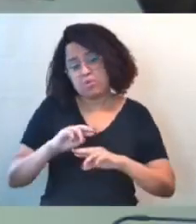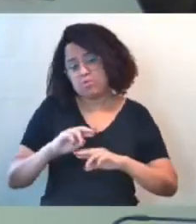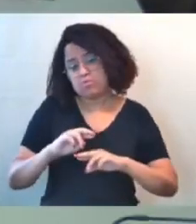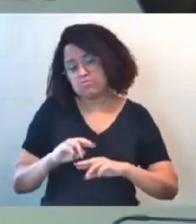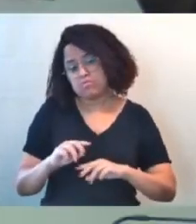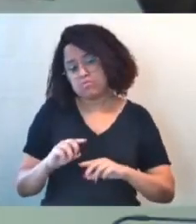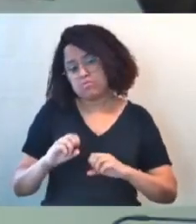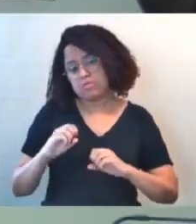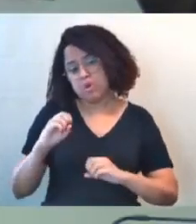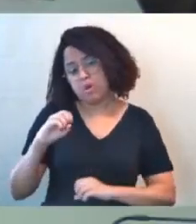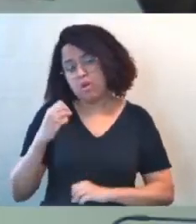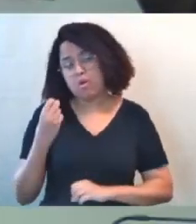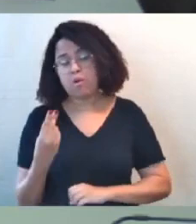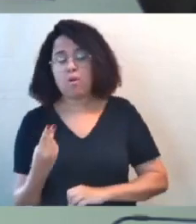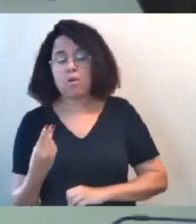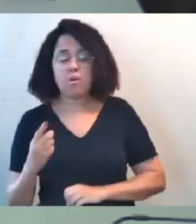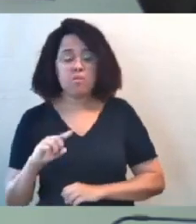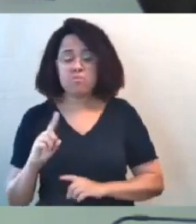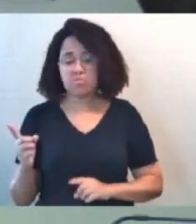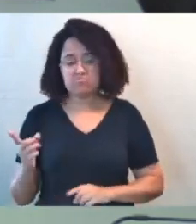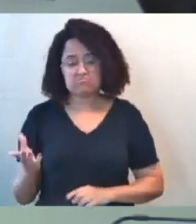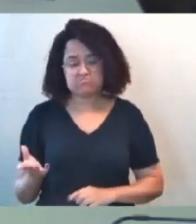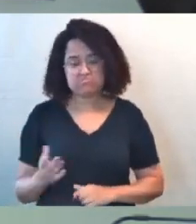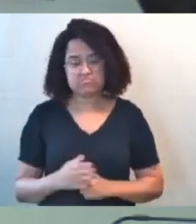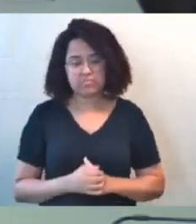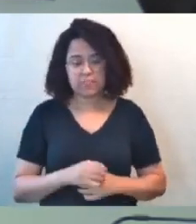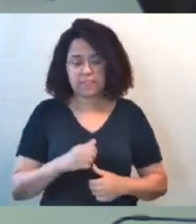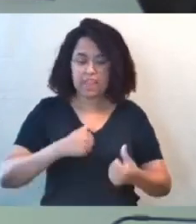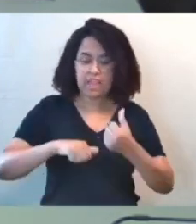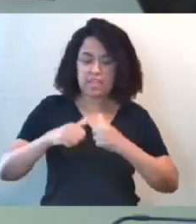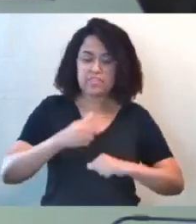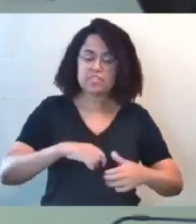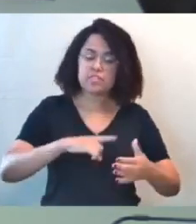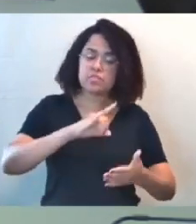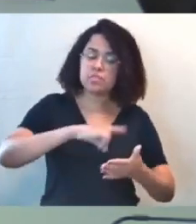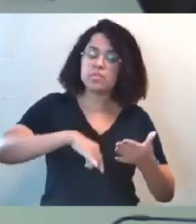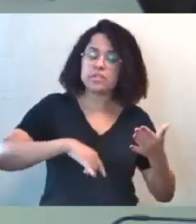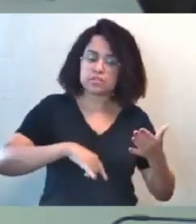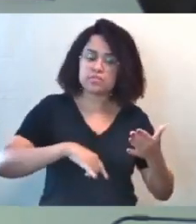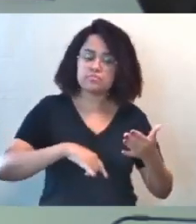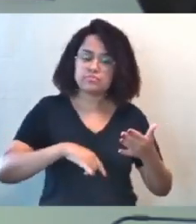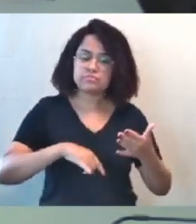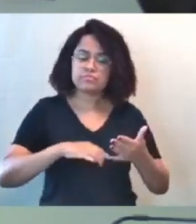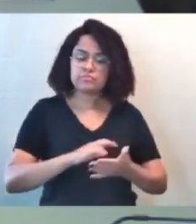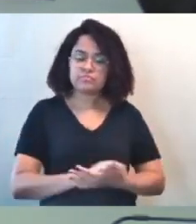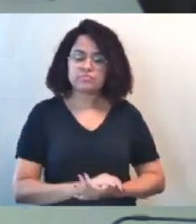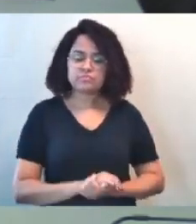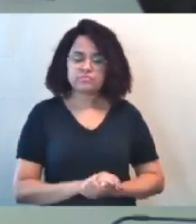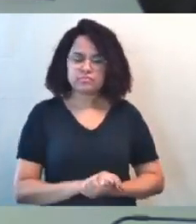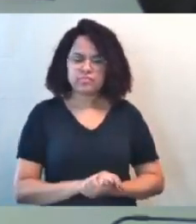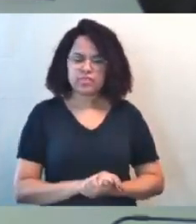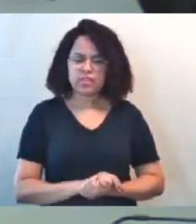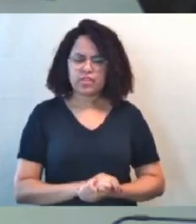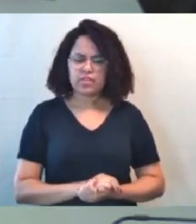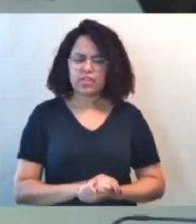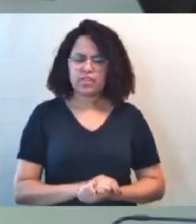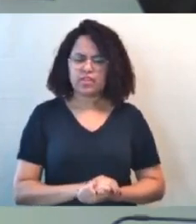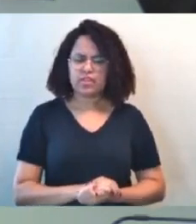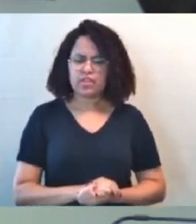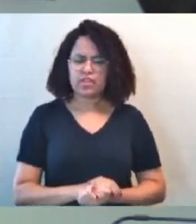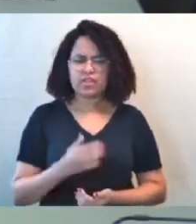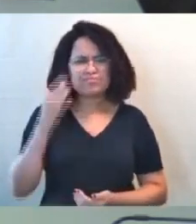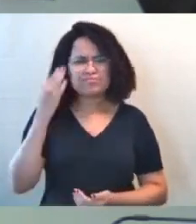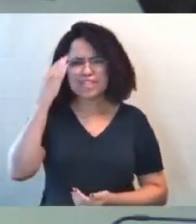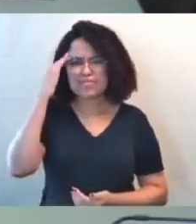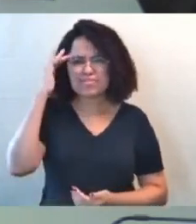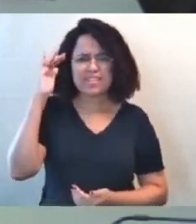André, eu acho que eu acredito, né? Eu tenho certeza que vocês me entendem. Porque a teoria é linda,